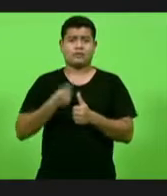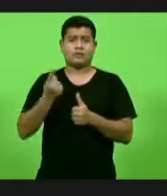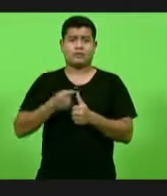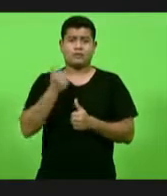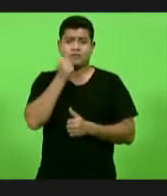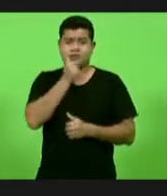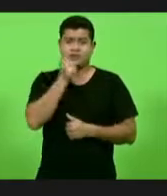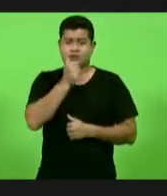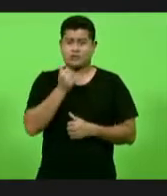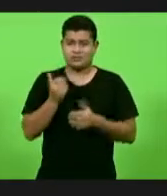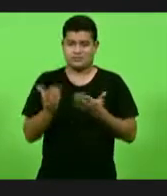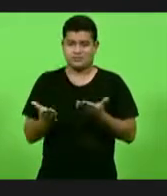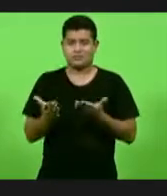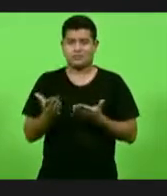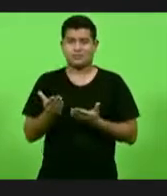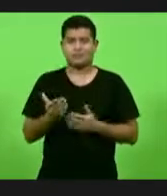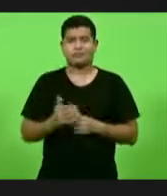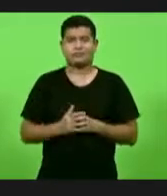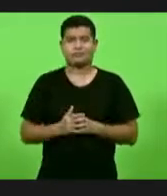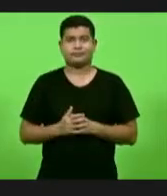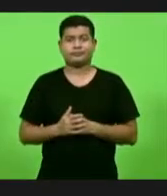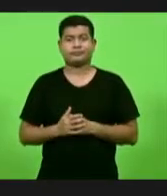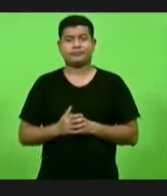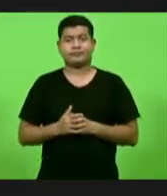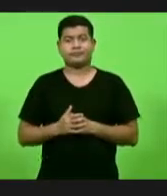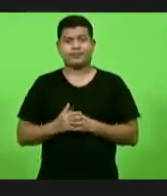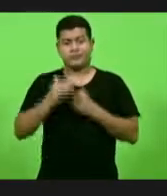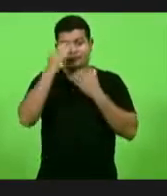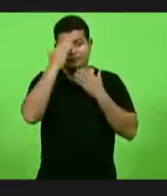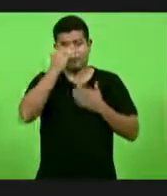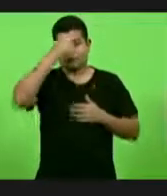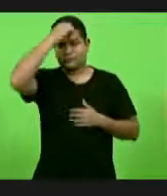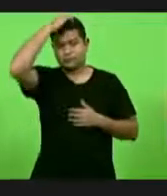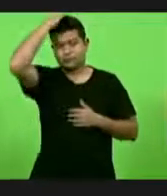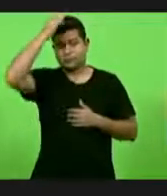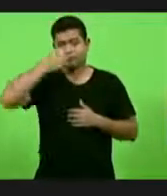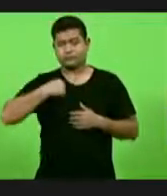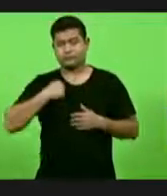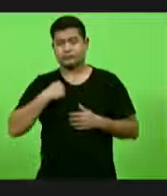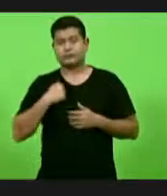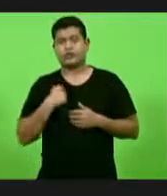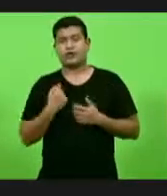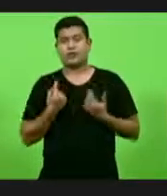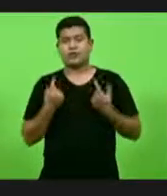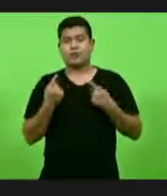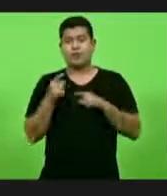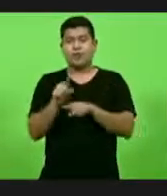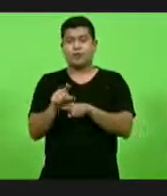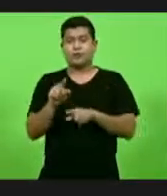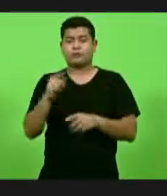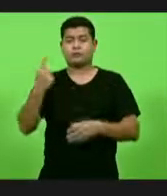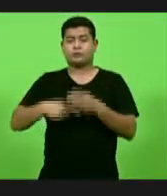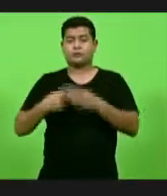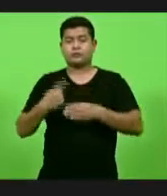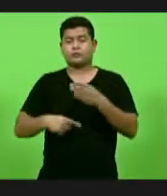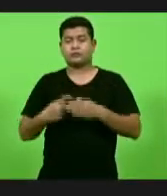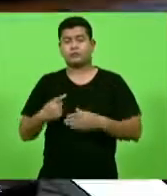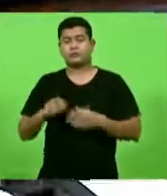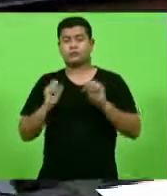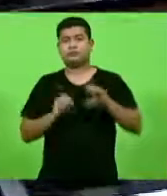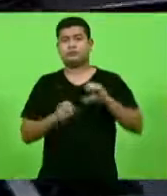Campagnolo. Obrigada, coronel Mocelini. Bom, eu redigi um parecer contrário na Comissão de Educação, levando em